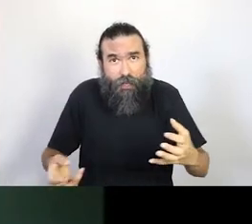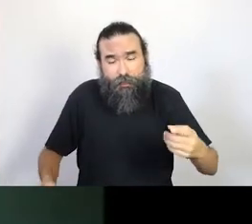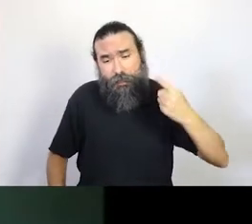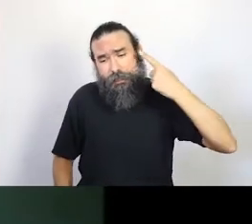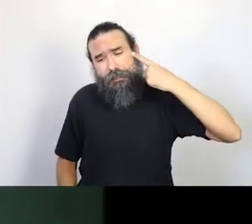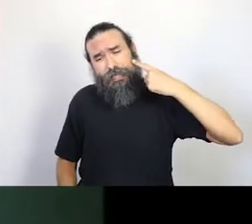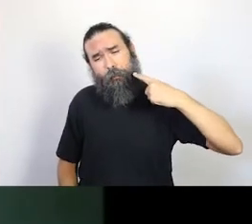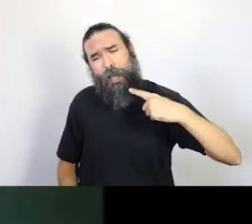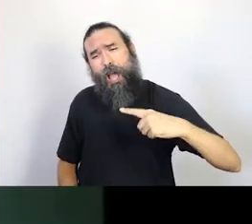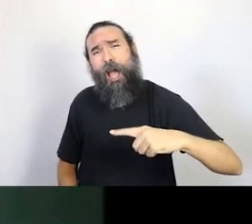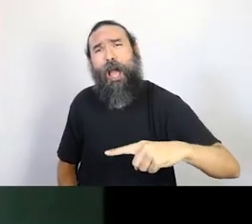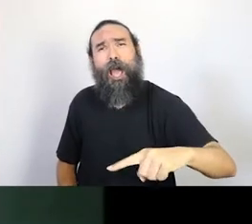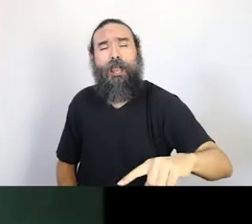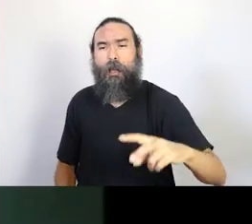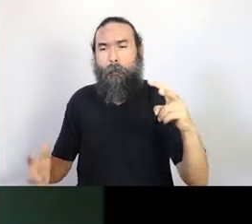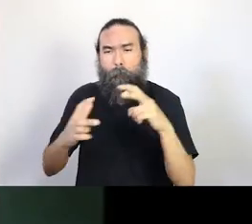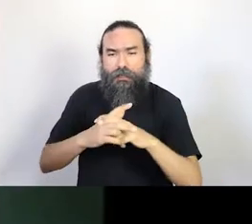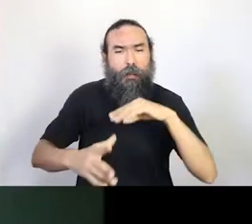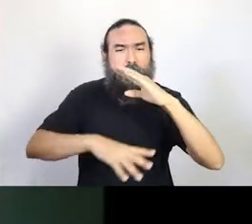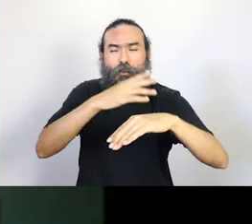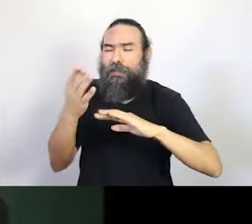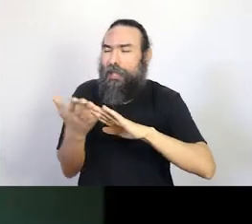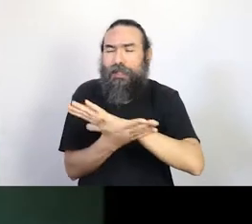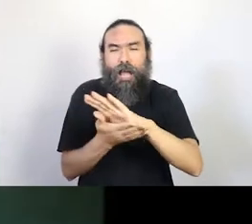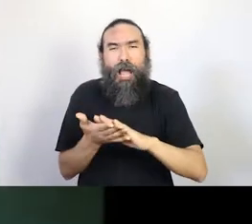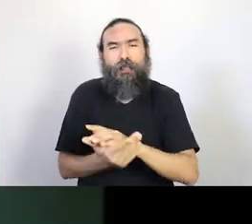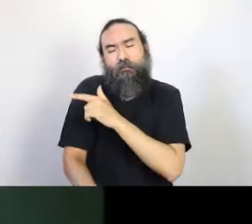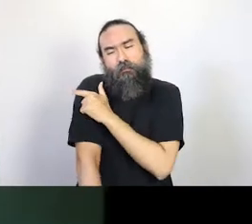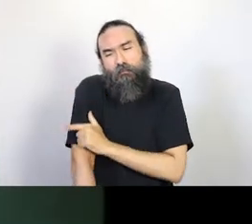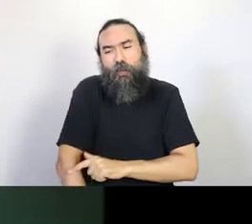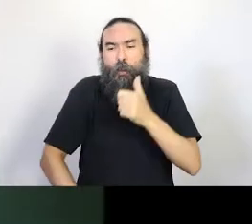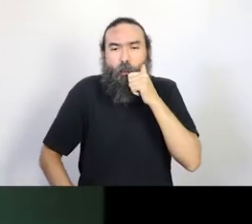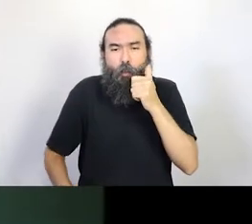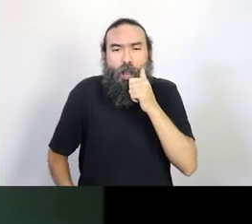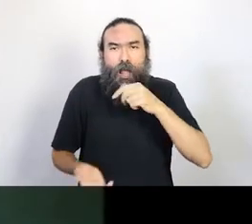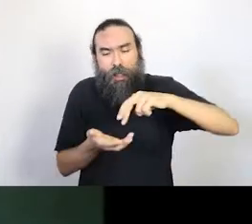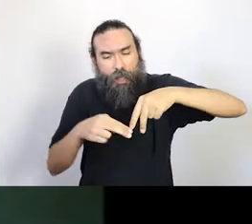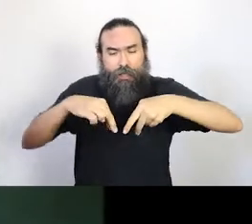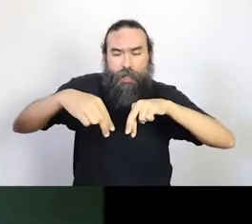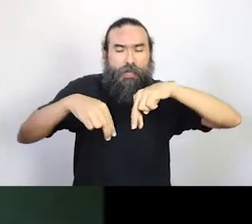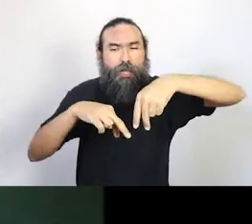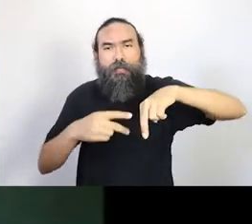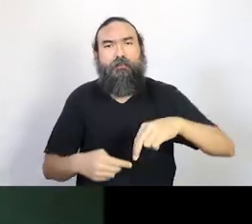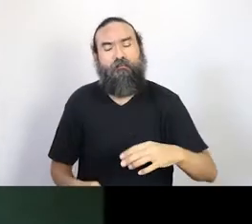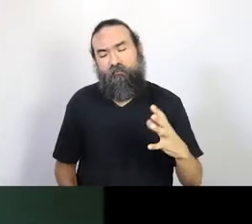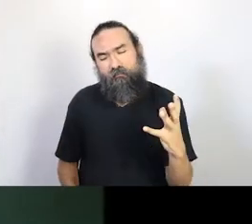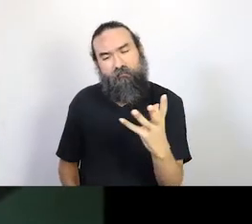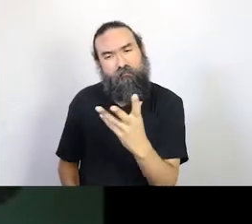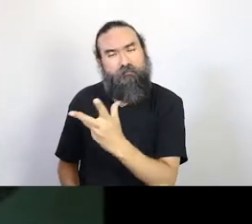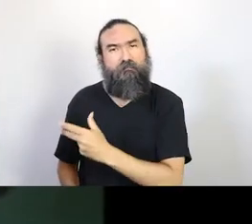semana inteirinha. E você não via um abrigo. As moças dançavam a